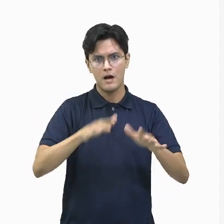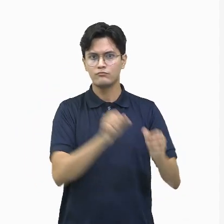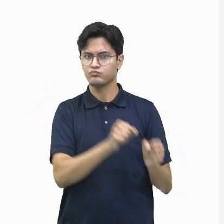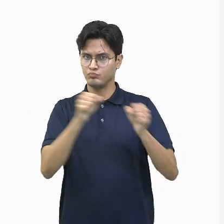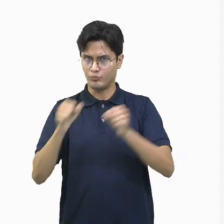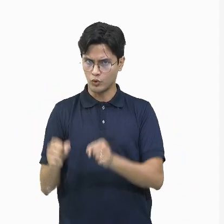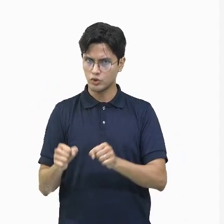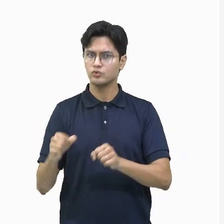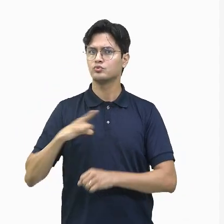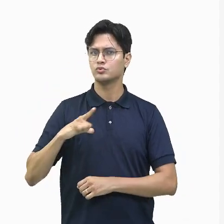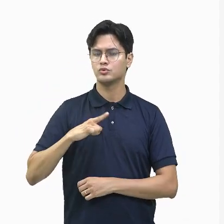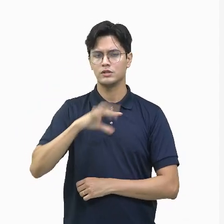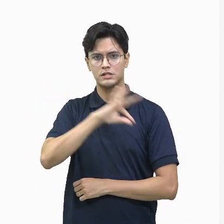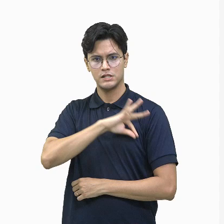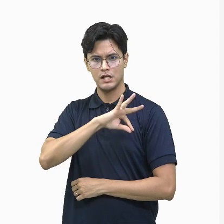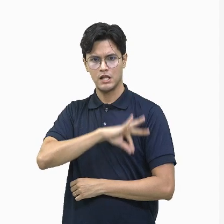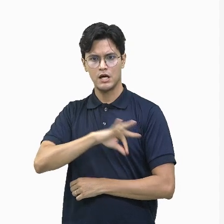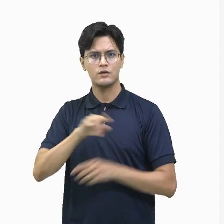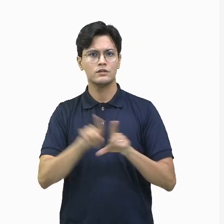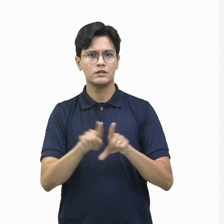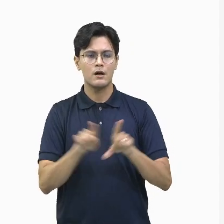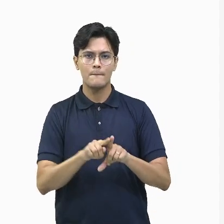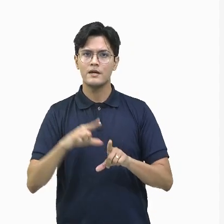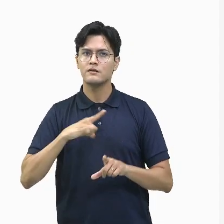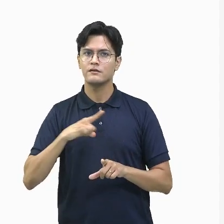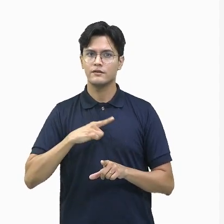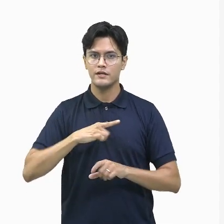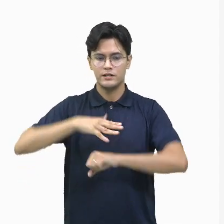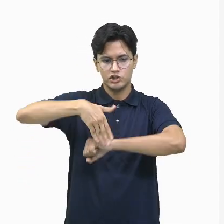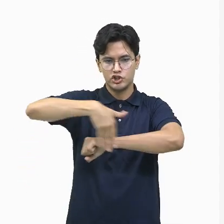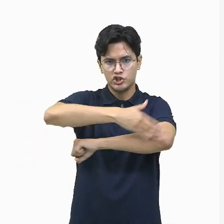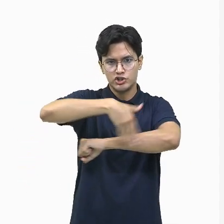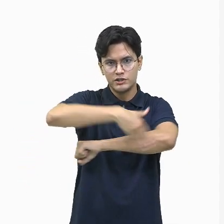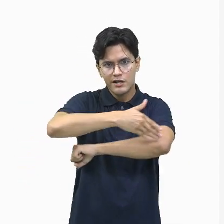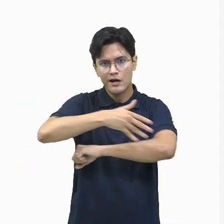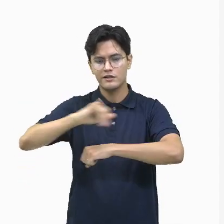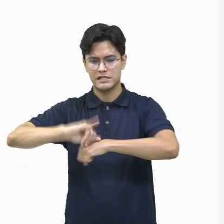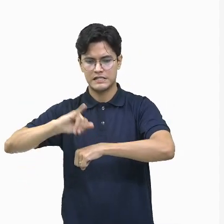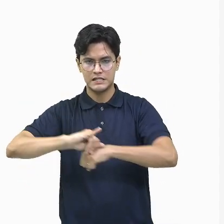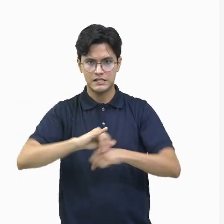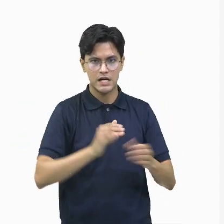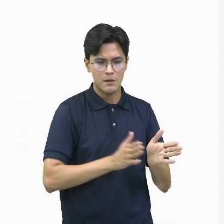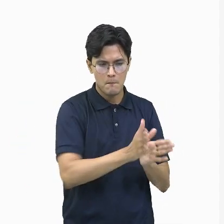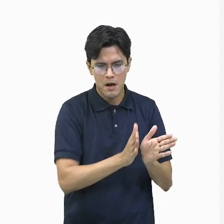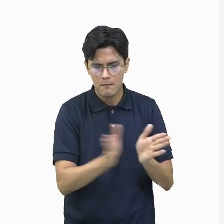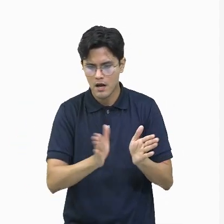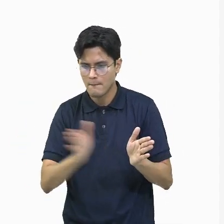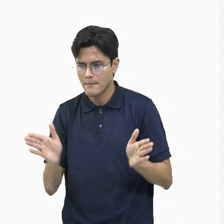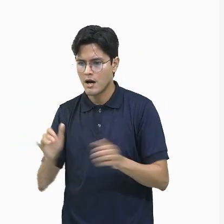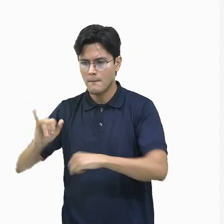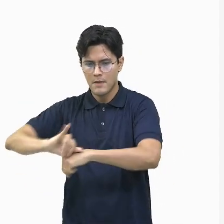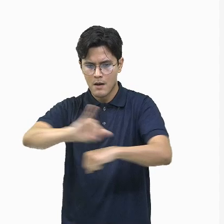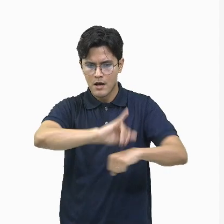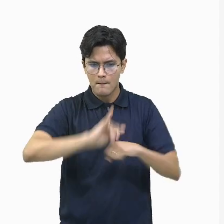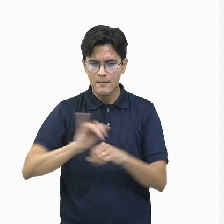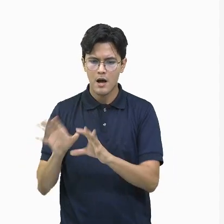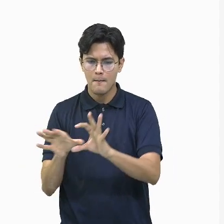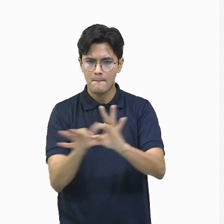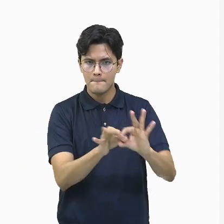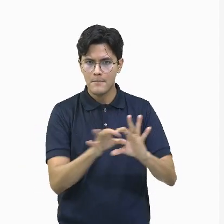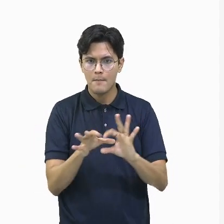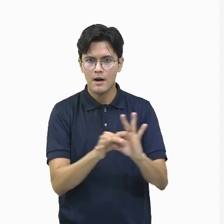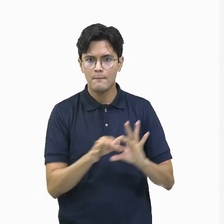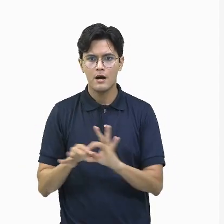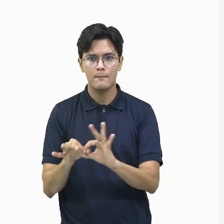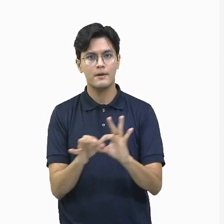remunerado, e uma rede de estradas e cidades que facilitavam a comunicação e o comércio.